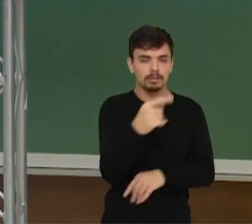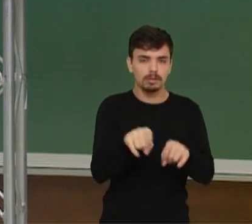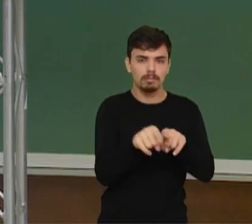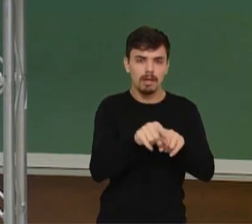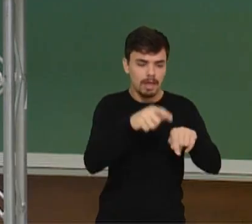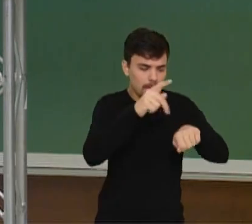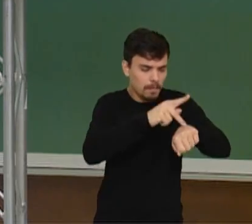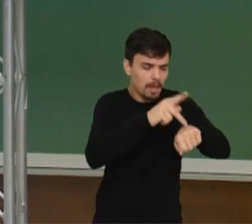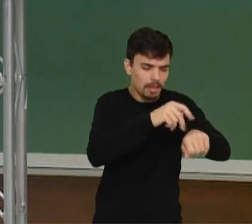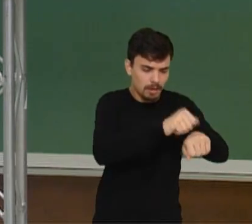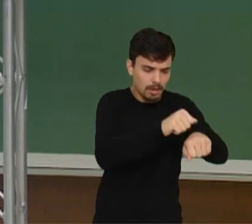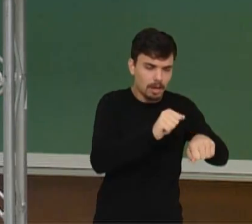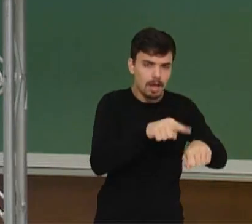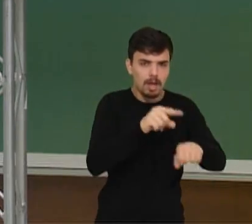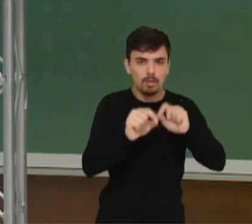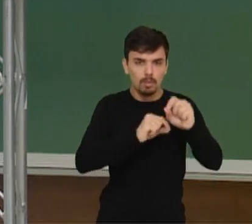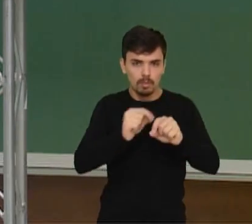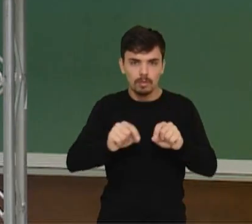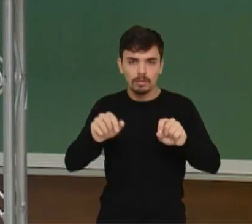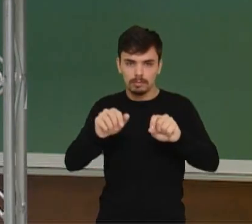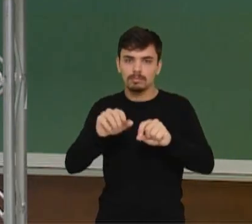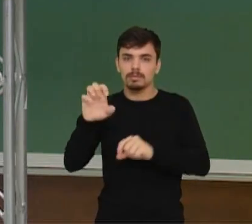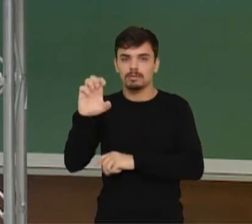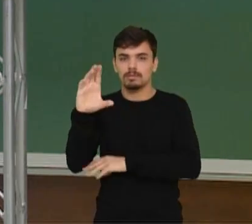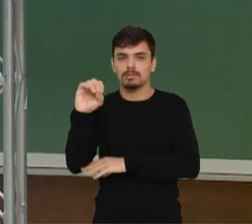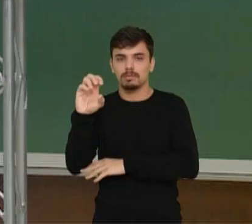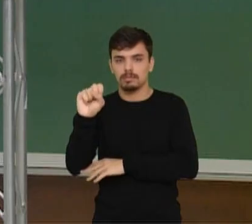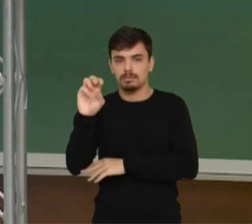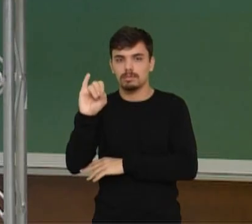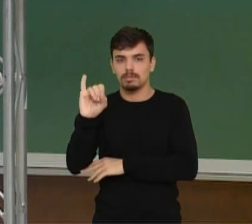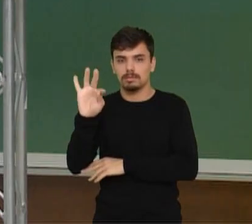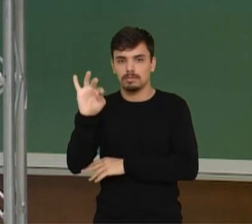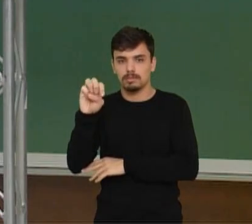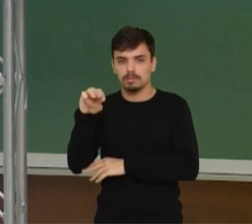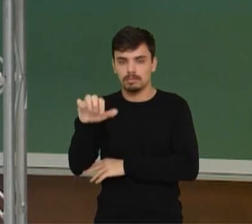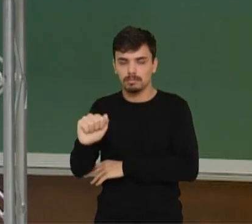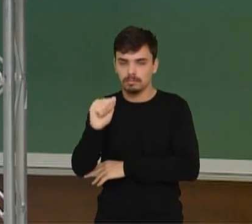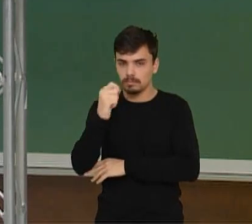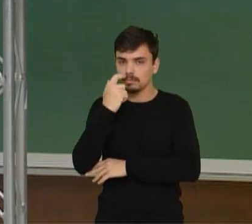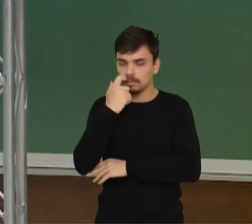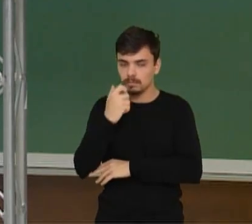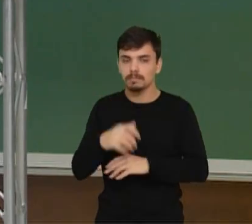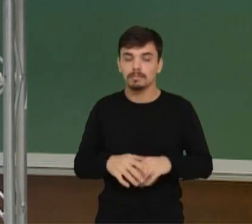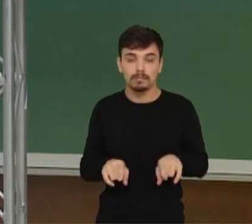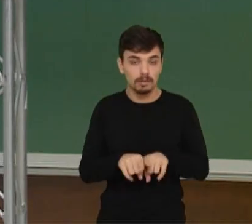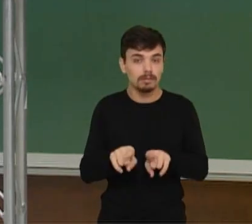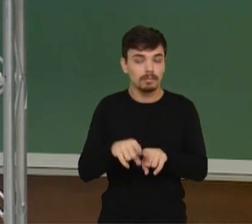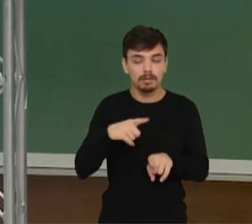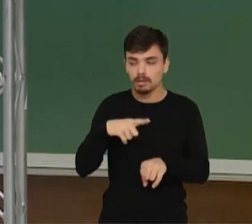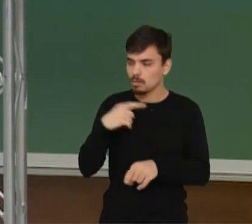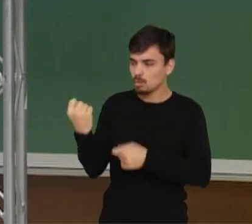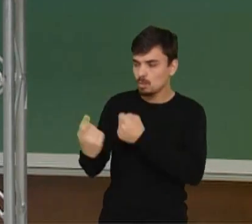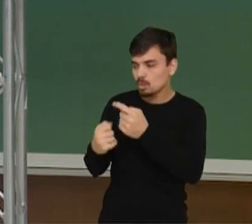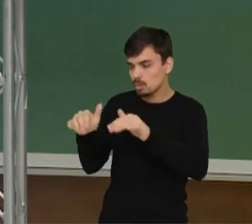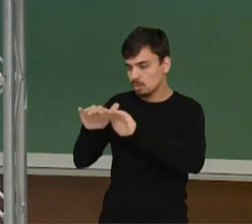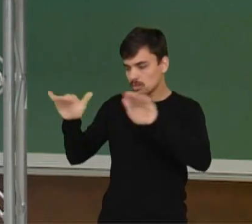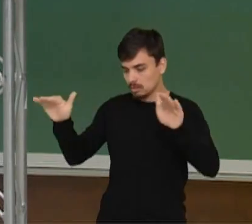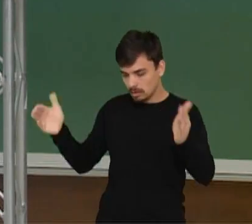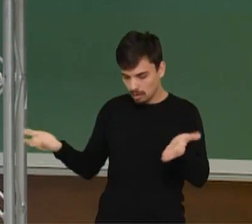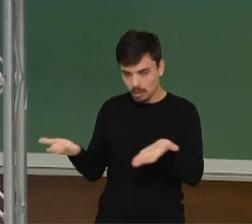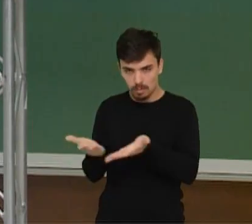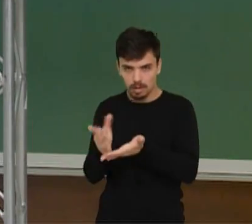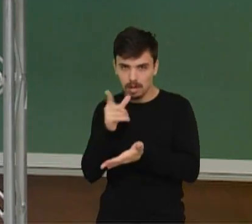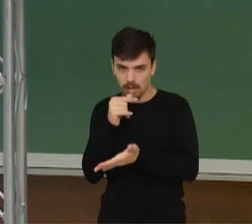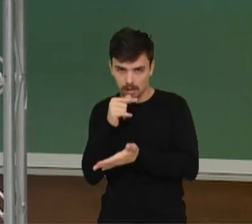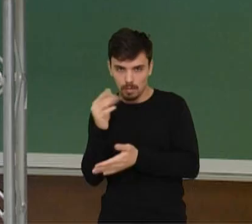fundo, é um ecossistema. Pode ser considerado se ele for, por exemplo, né, um aquário, tem alguns aquários que são inclusive autossustentáveis, que a gente